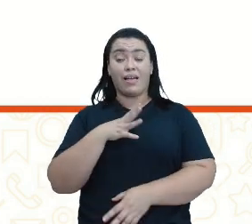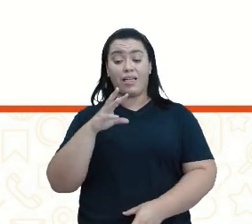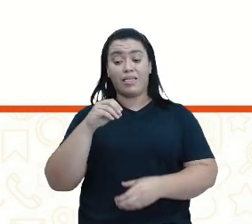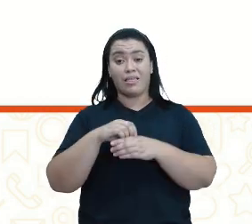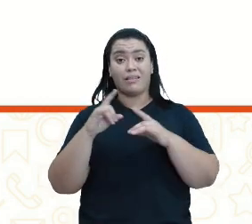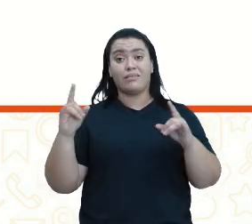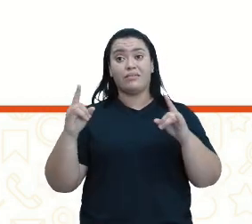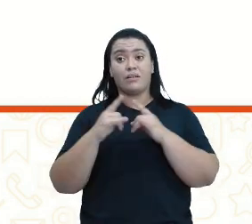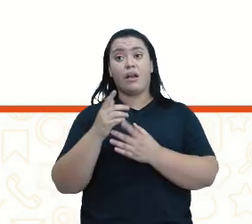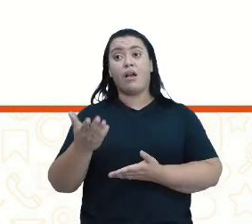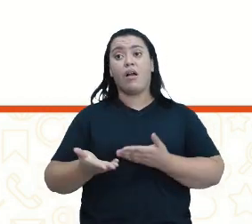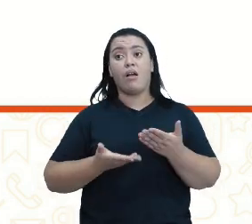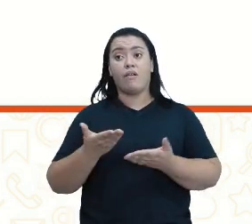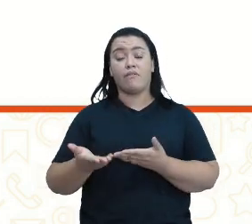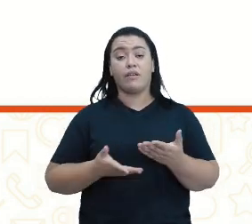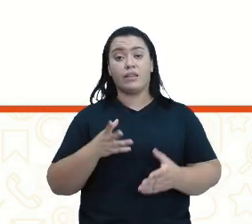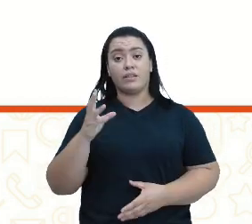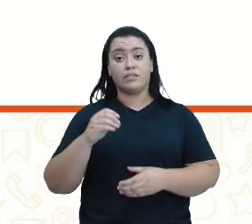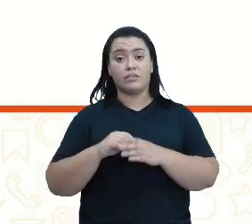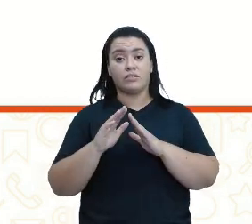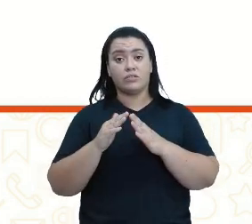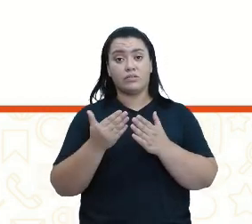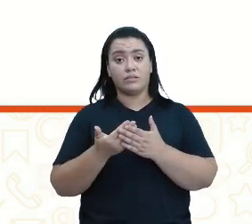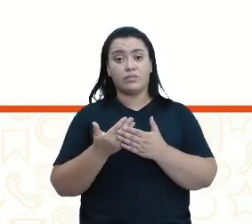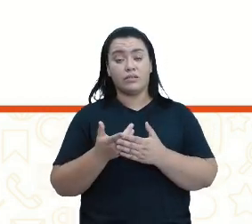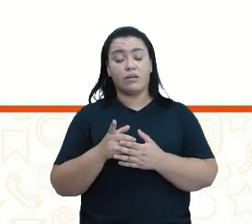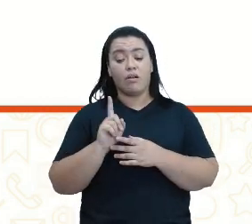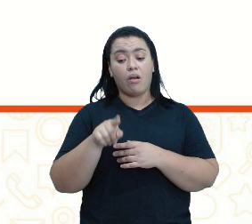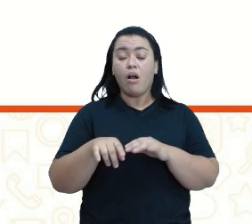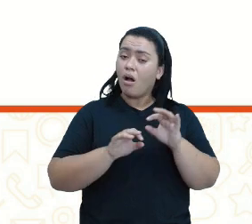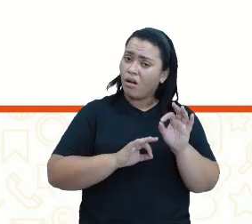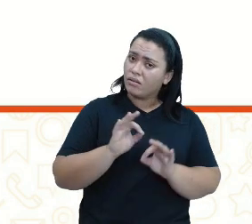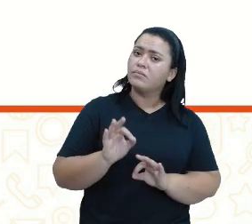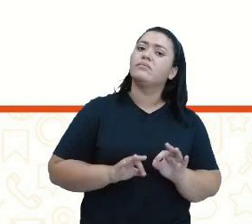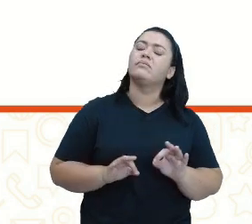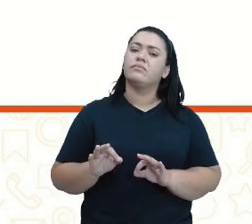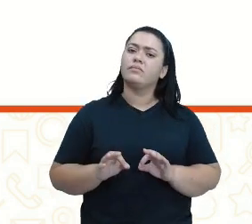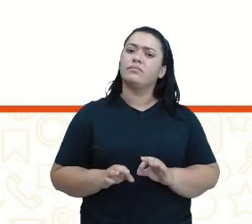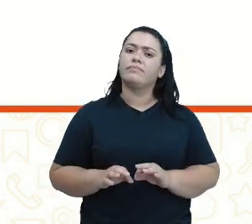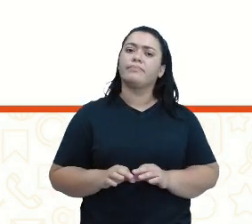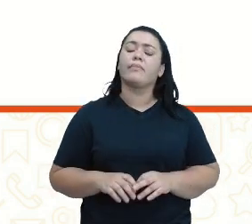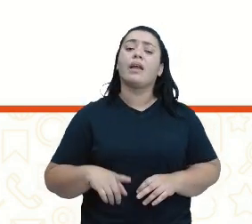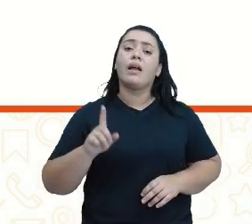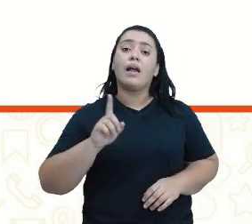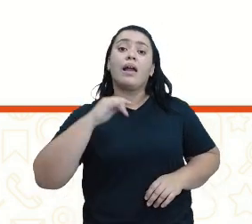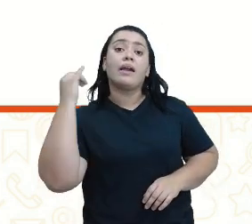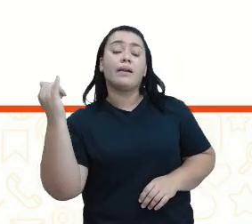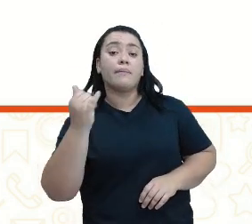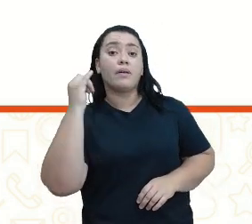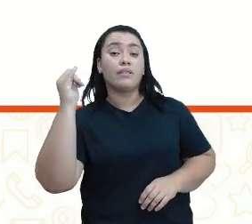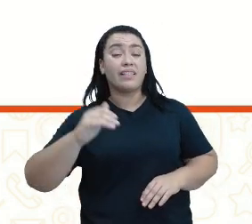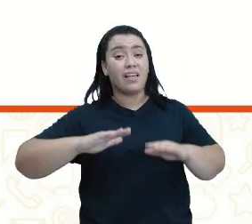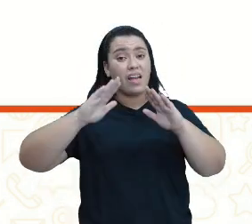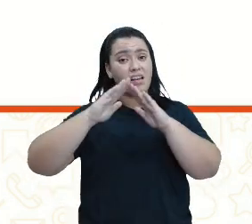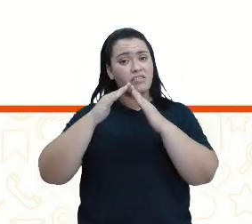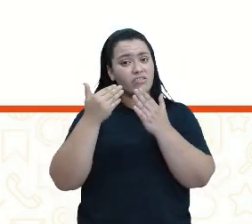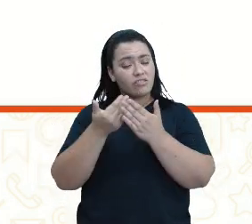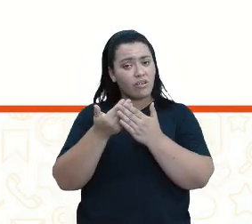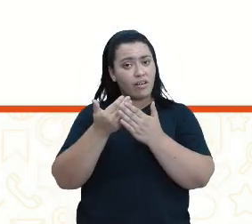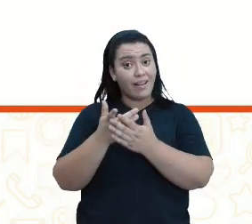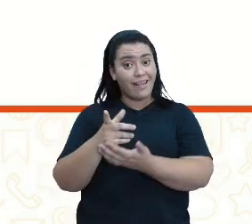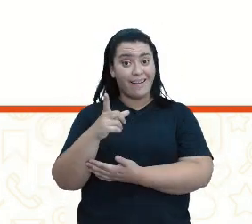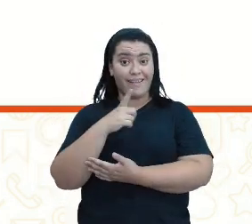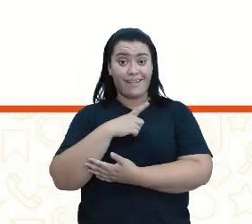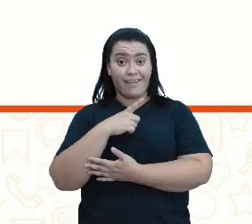institucionalizando a oferta na escola, prevendo sua organização. Então, é importante que a escola que apresente